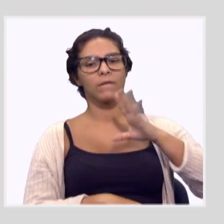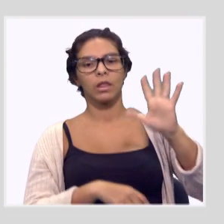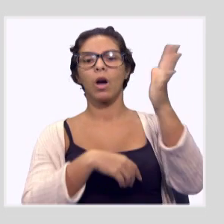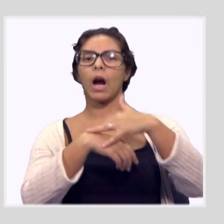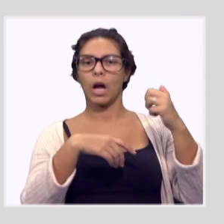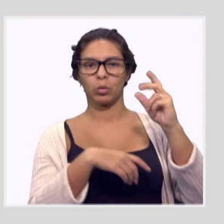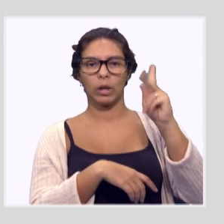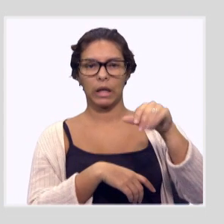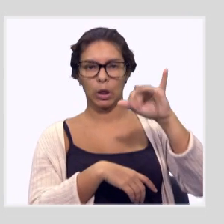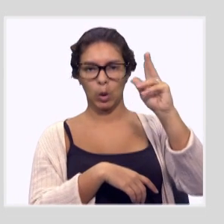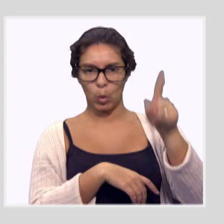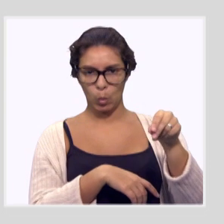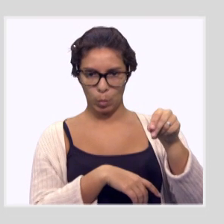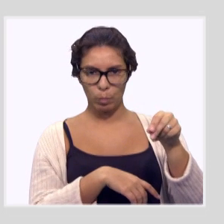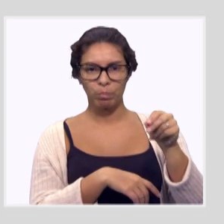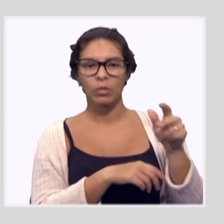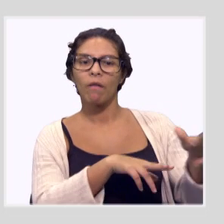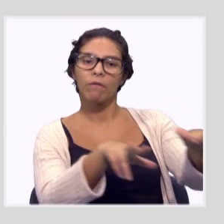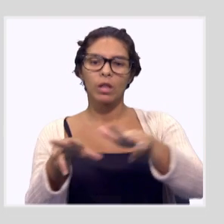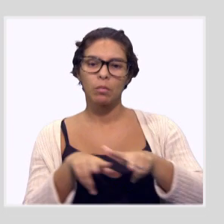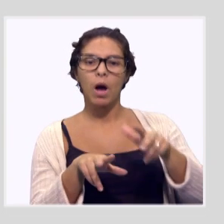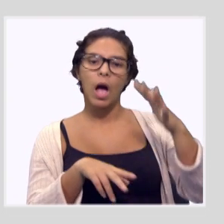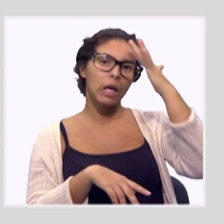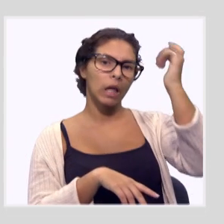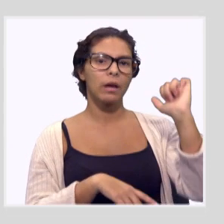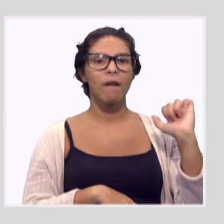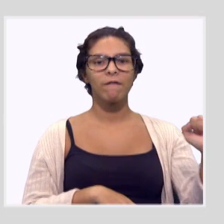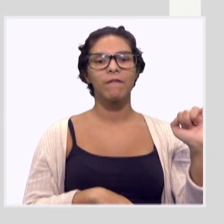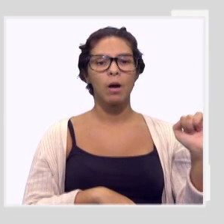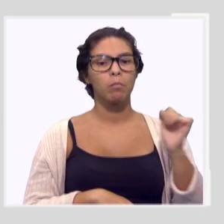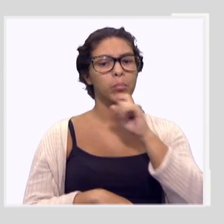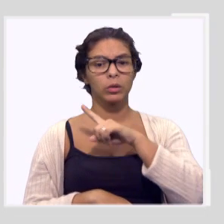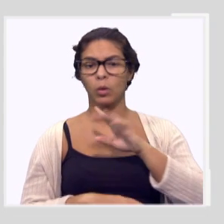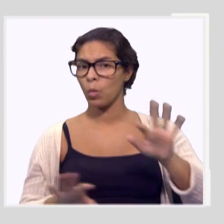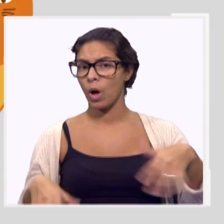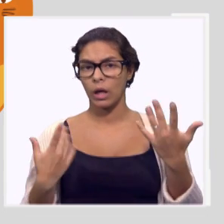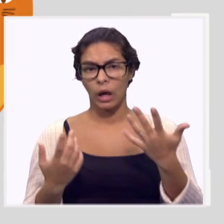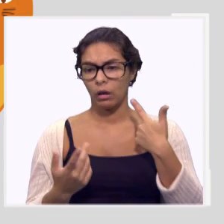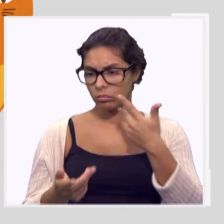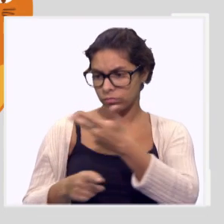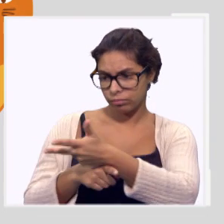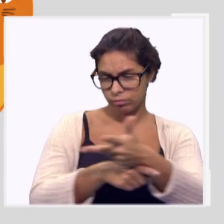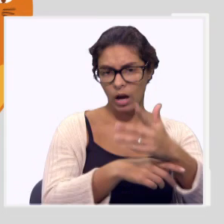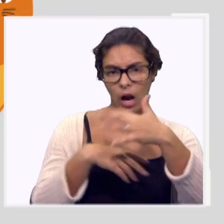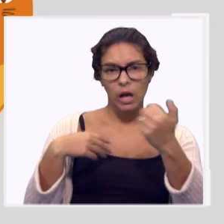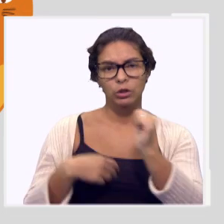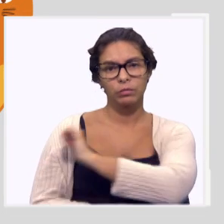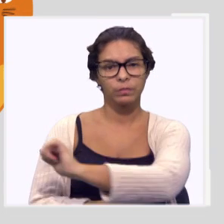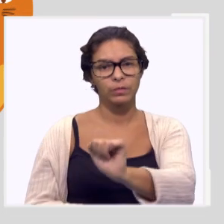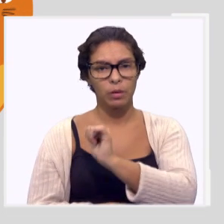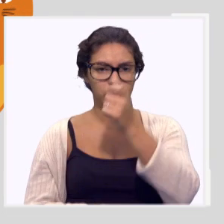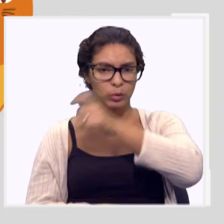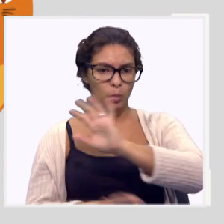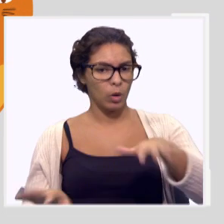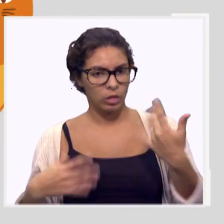um vídeo com o gato Kiko. Mas essa ideia ainda não é protegida. Primeiro porque qualquer pessoa pode fazer um vídeo dos seus gatos.